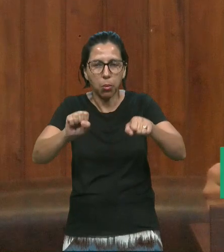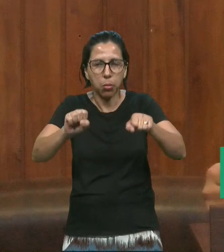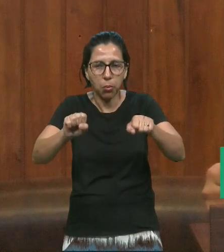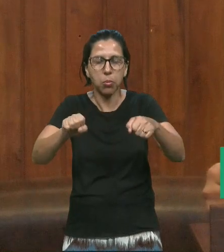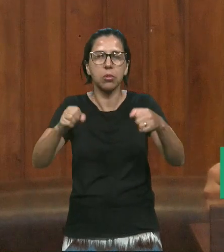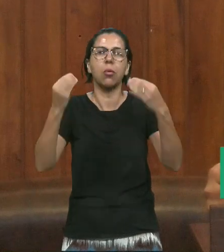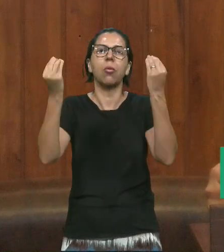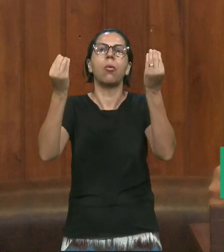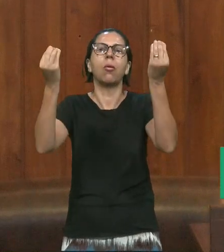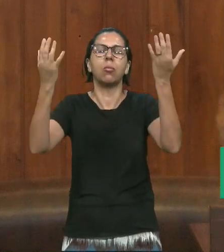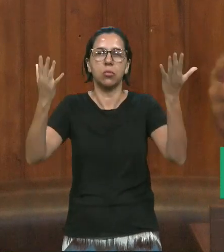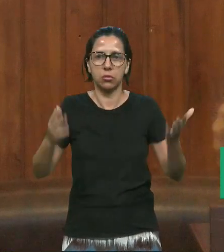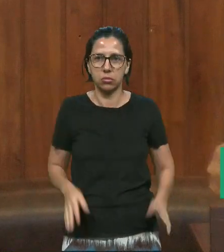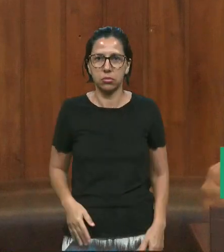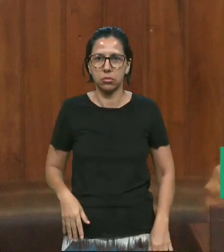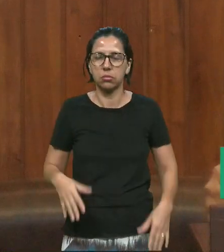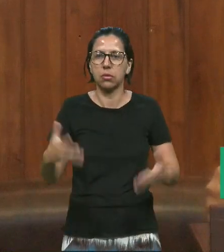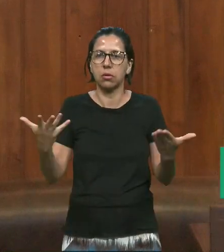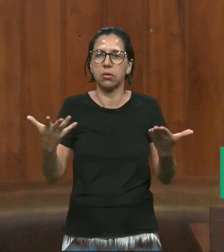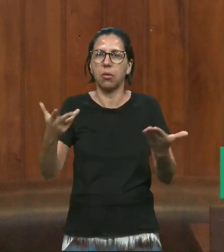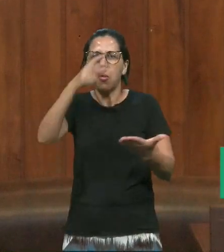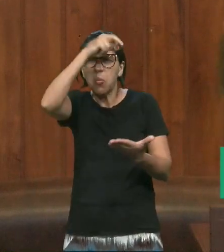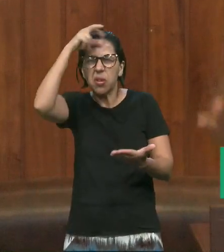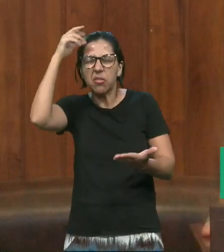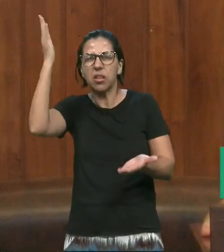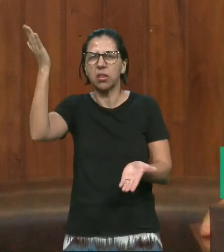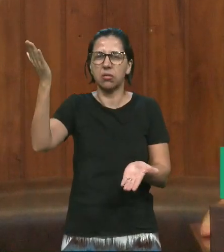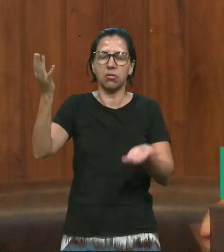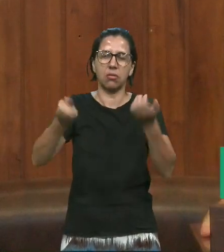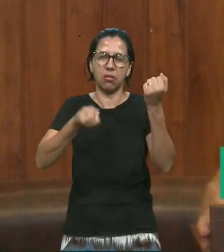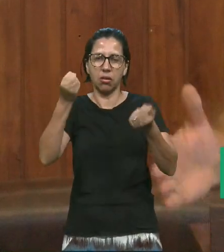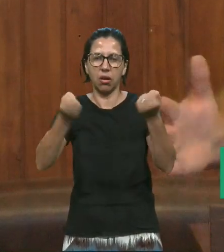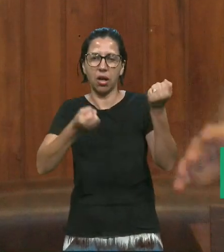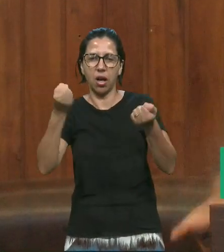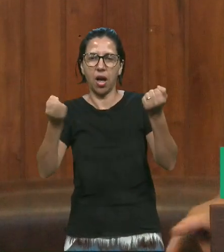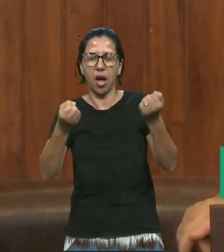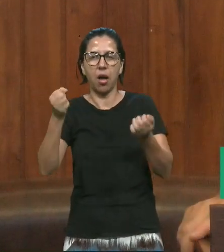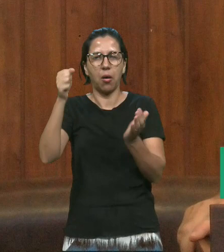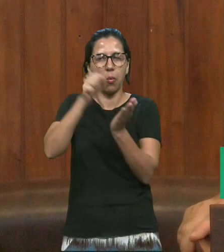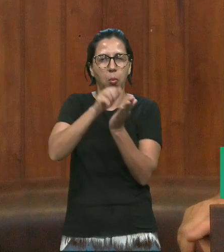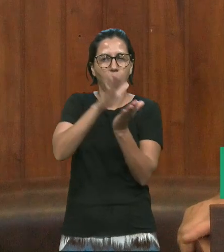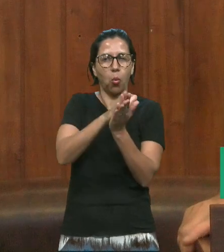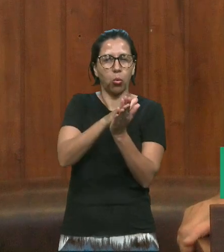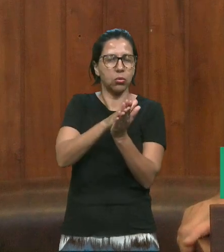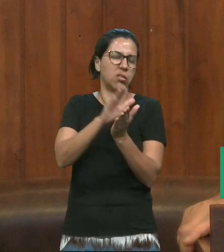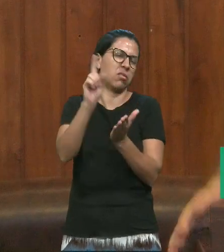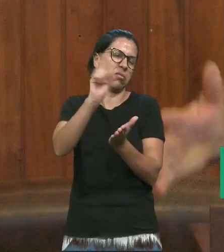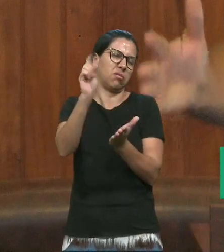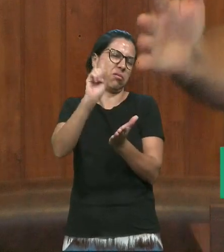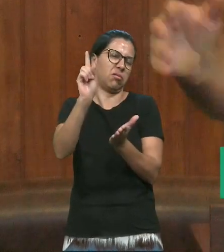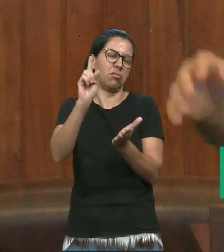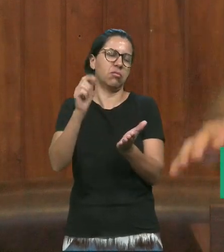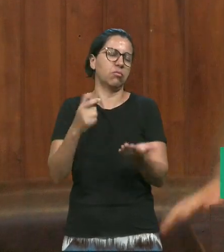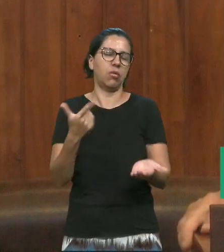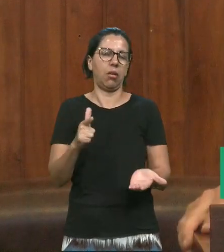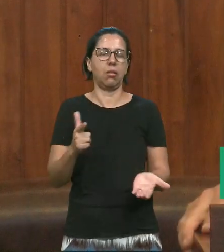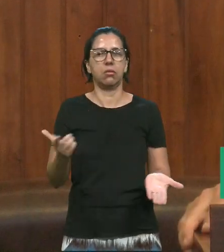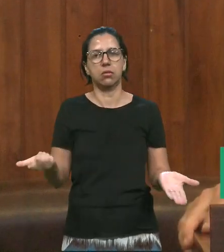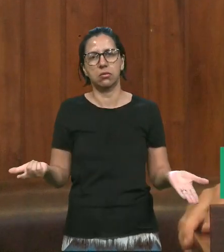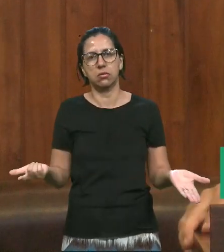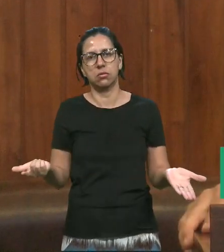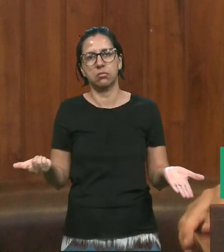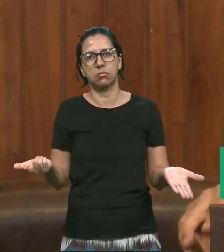cidade? Você não anda de carro? Ah, não paga multa, né, lógico, você deve mandar baixar, não é possível. Pelo amor de Deus,